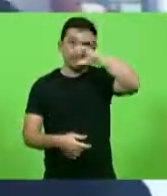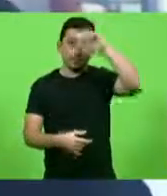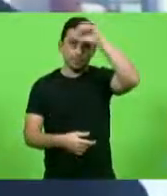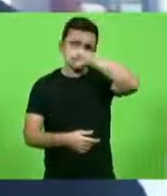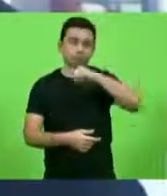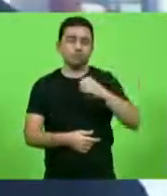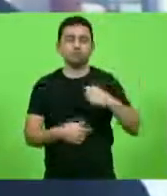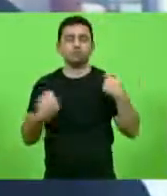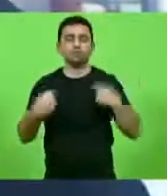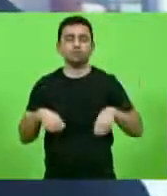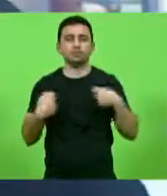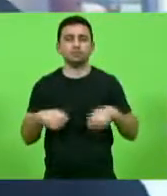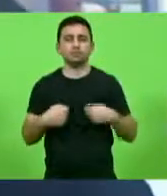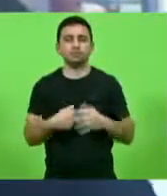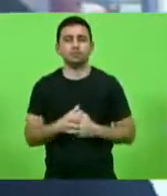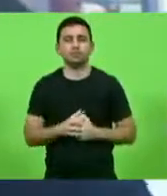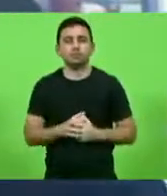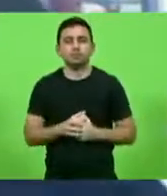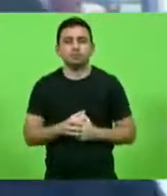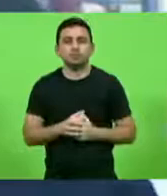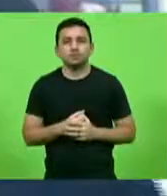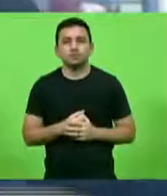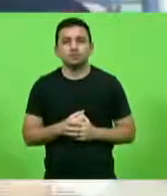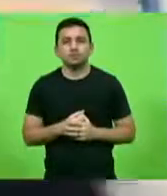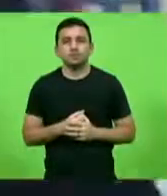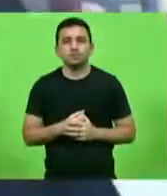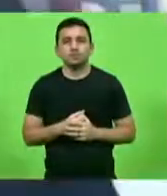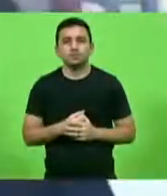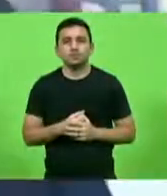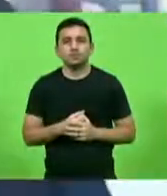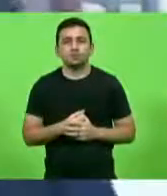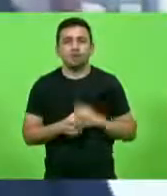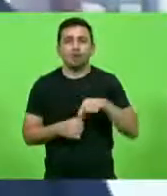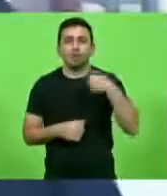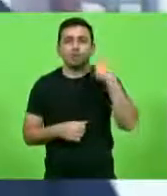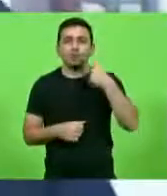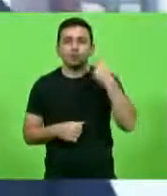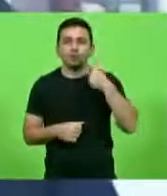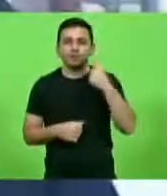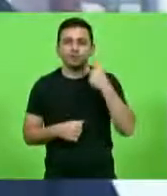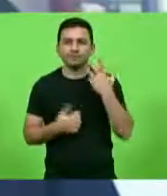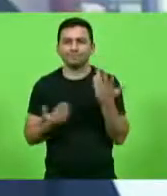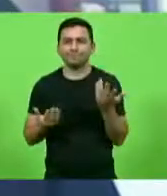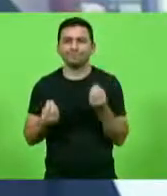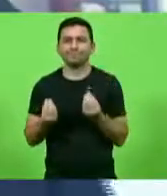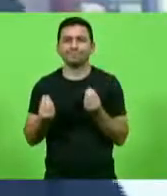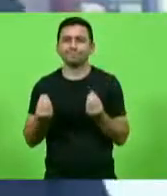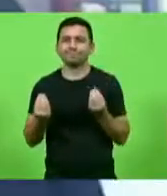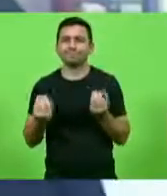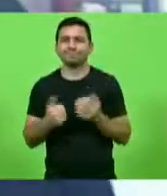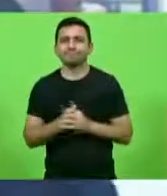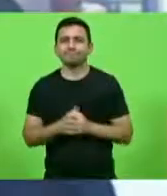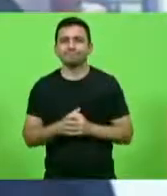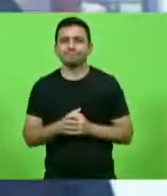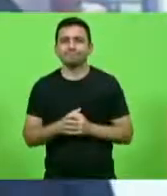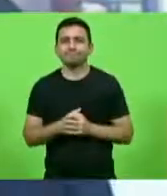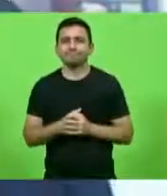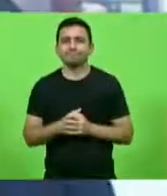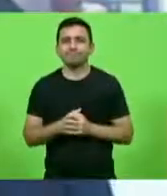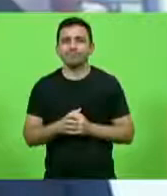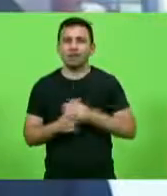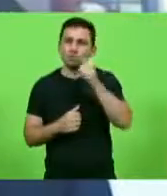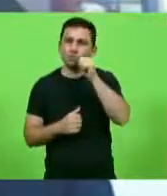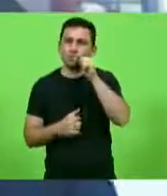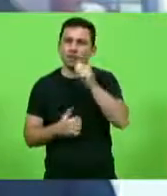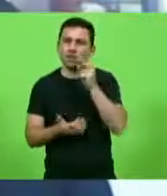verdade? Agora, não é que isso é política, isso não é política. E, aliás, a mulher sempre